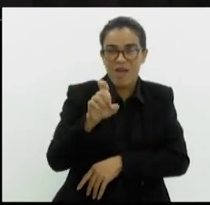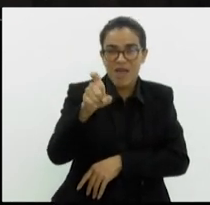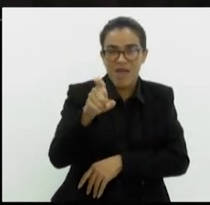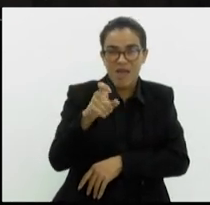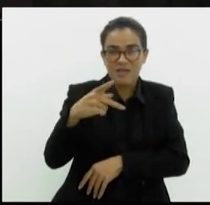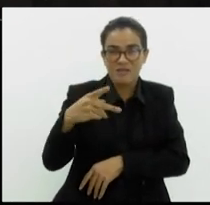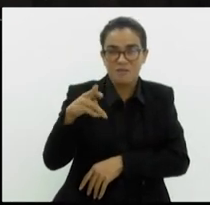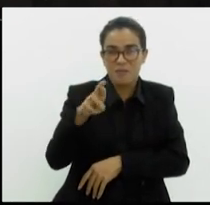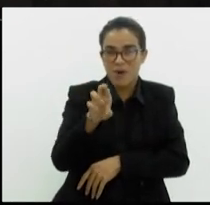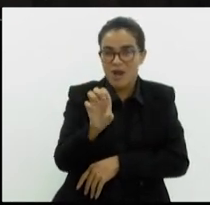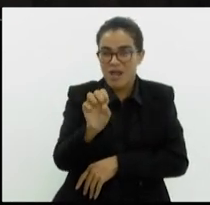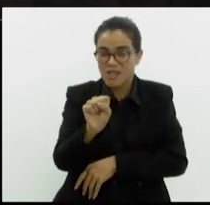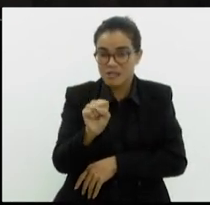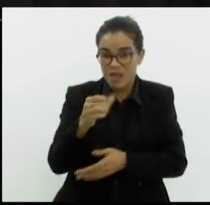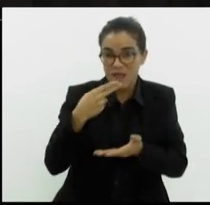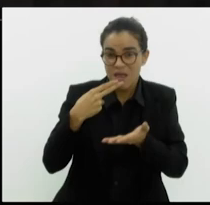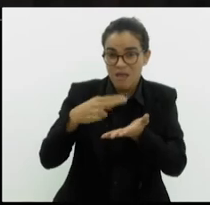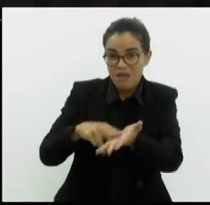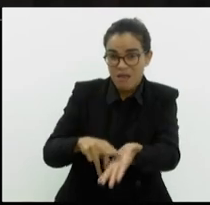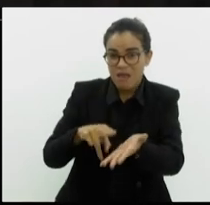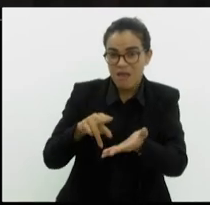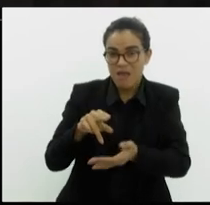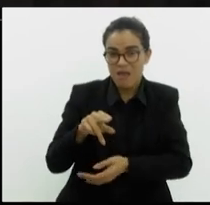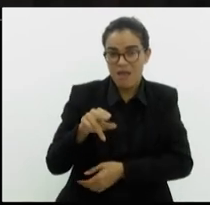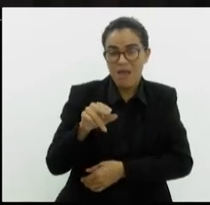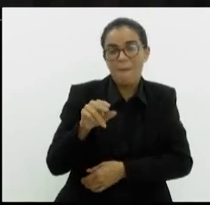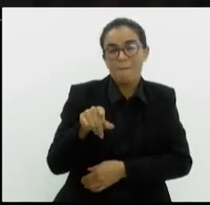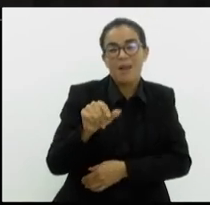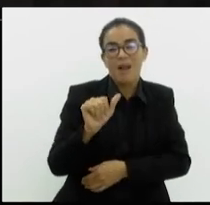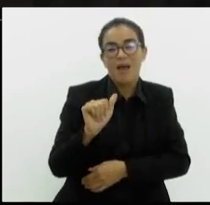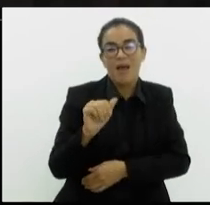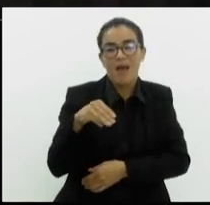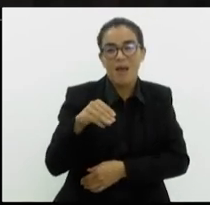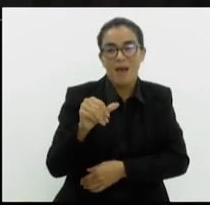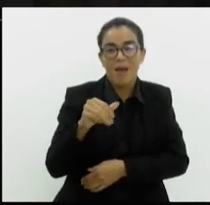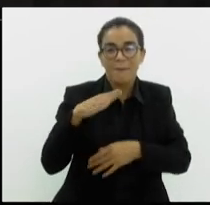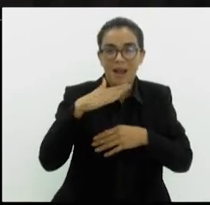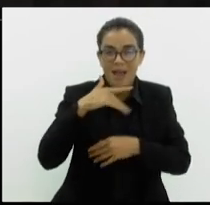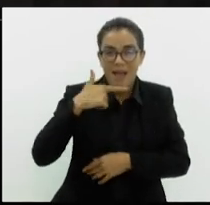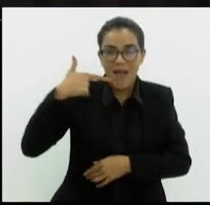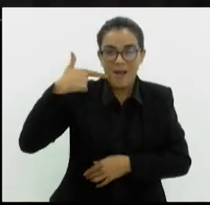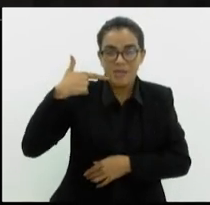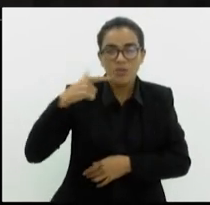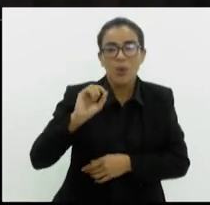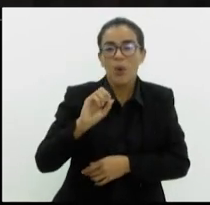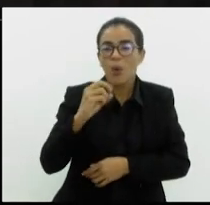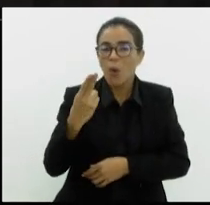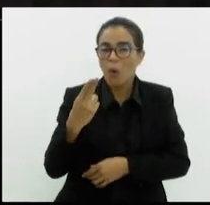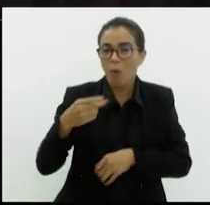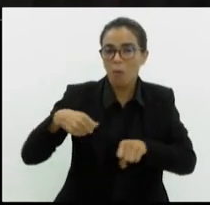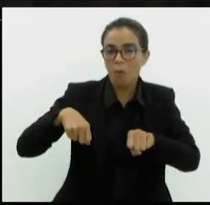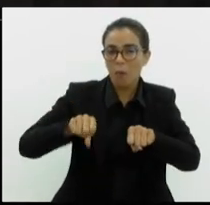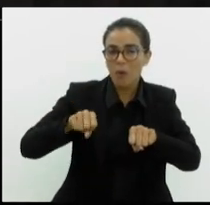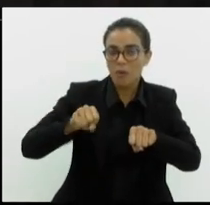pelo Sedex brasileiro, foi feito pela Amazon, ou foi feito, eventualmente, até por motoboy.